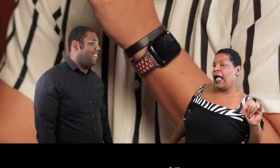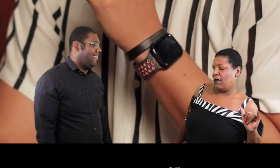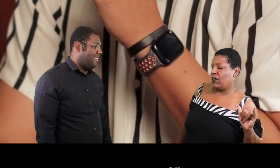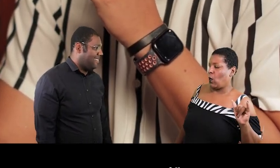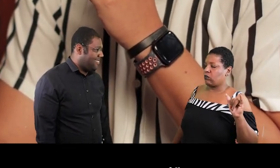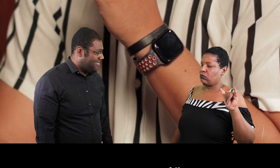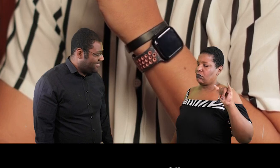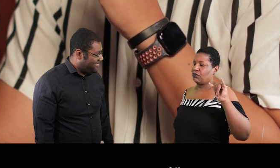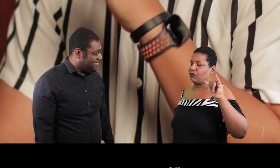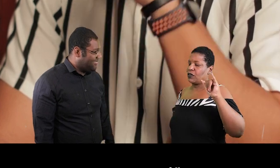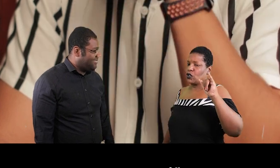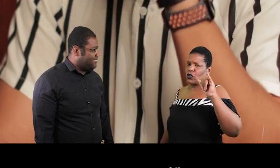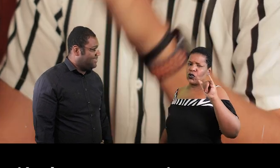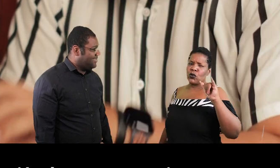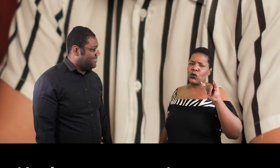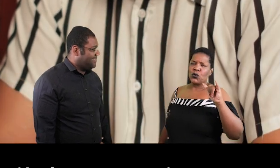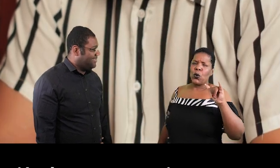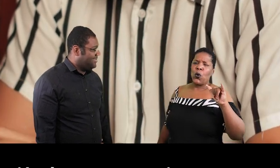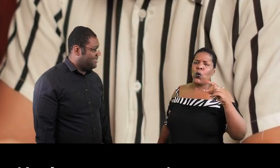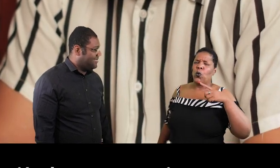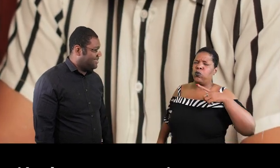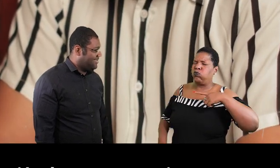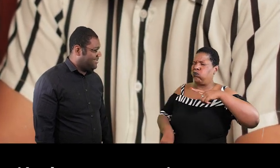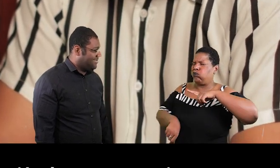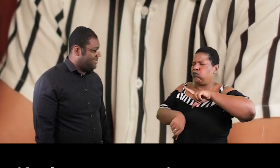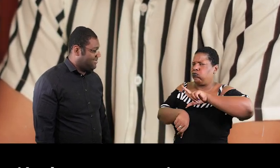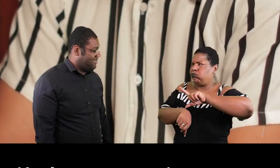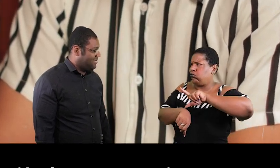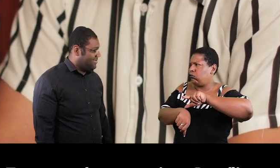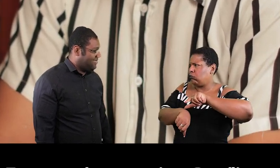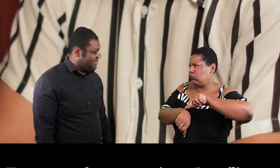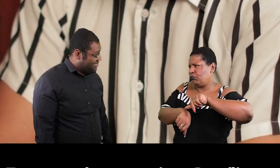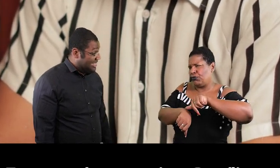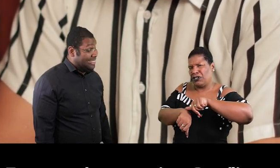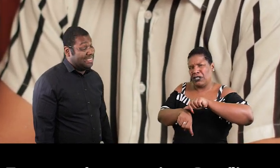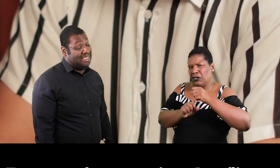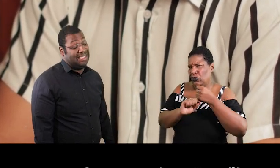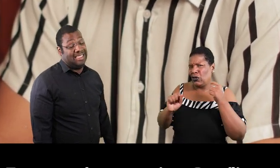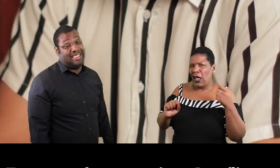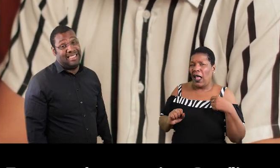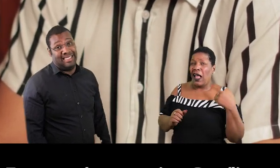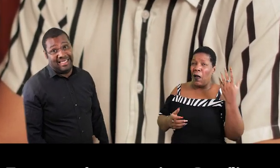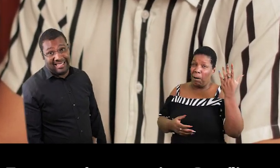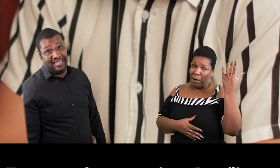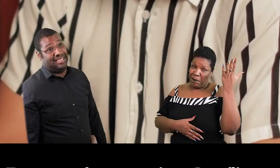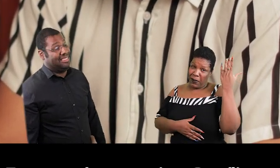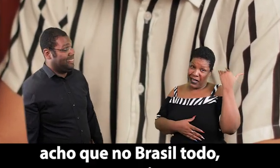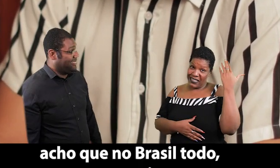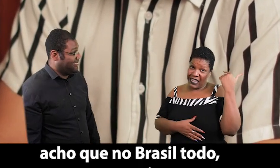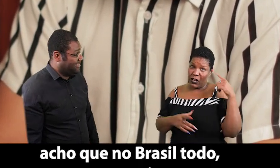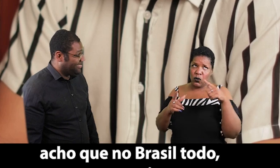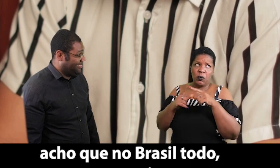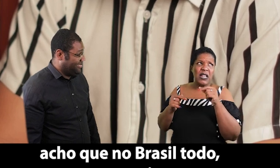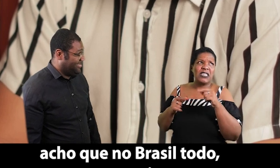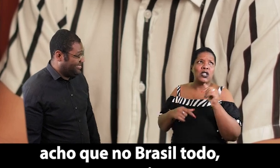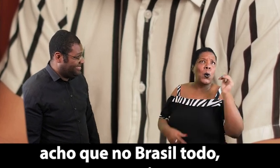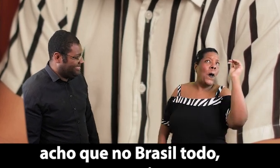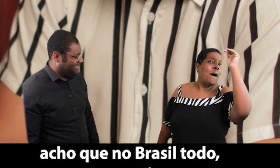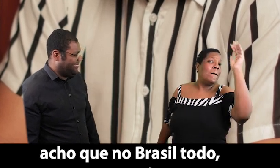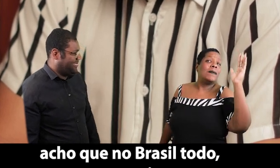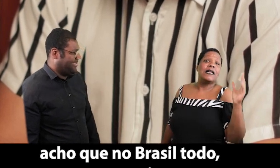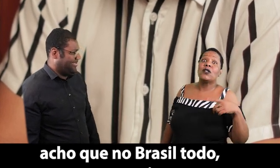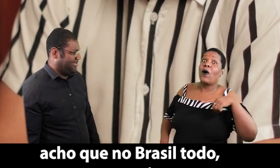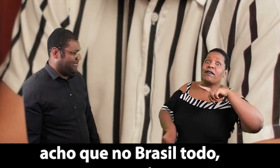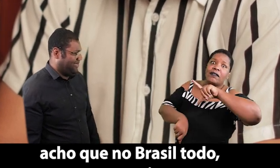pegamos o avião, já rolou um atraso gigantesco. Teve uma época aqui em Brasília, eu acho que no Brasil todo,